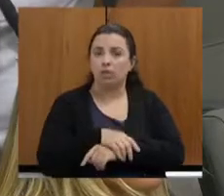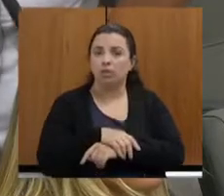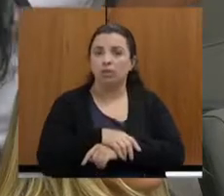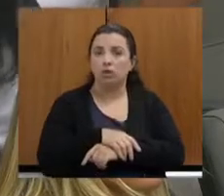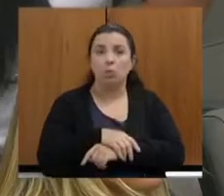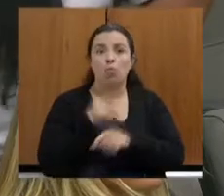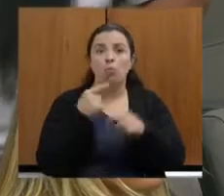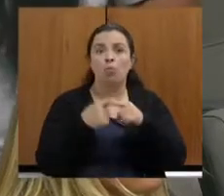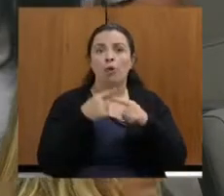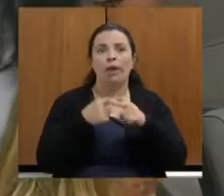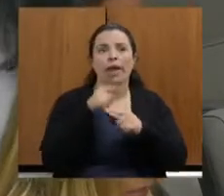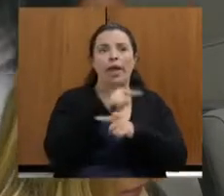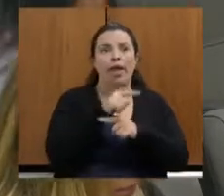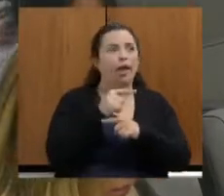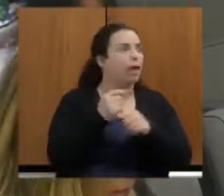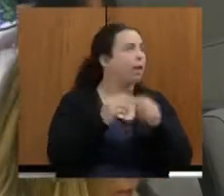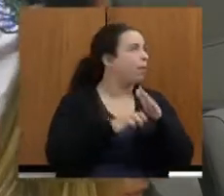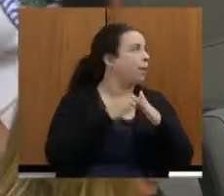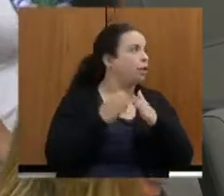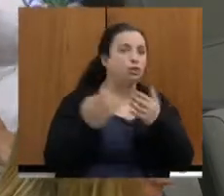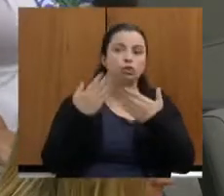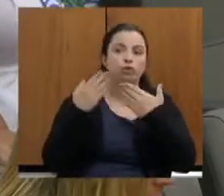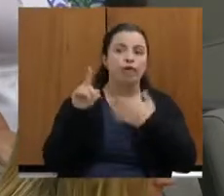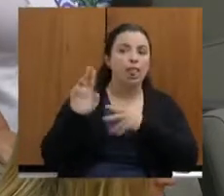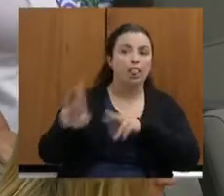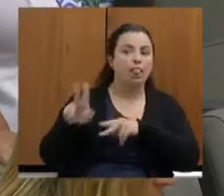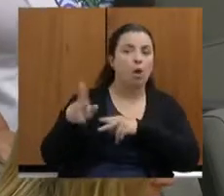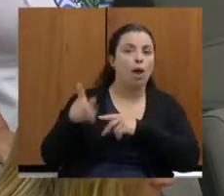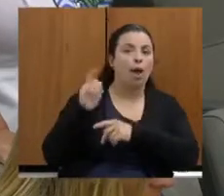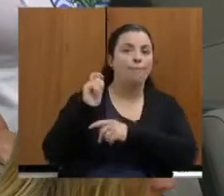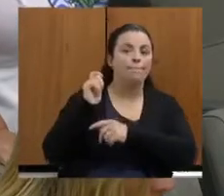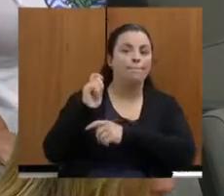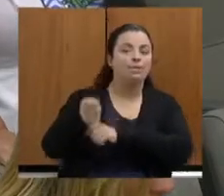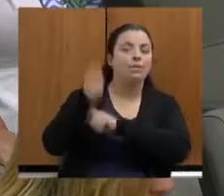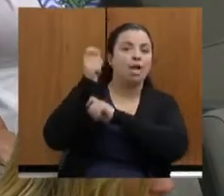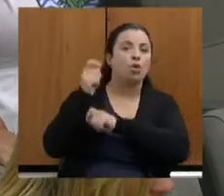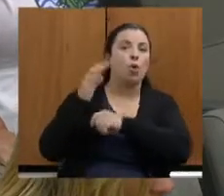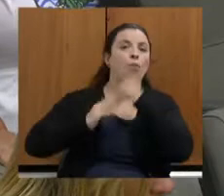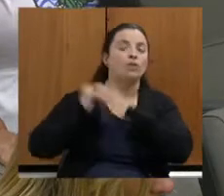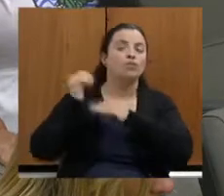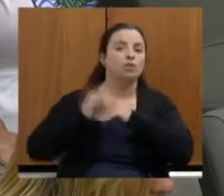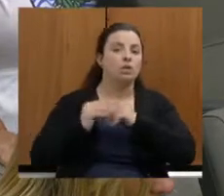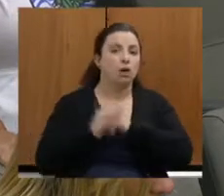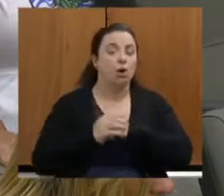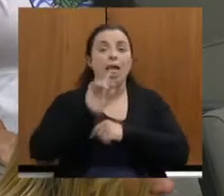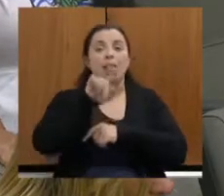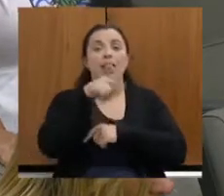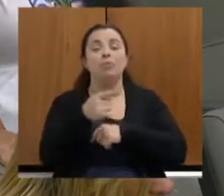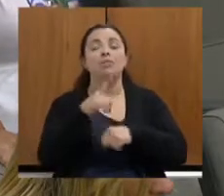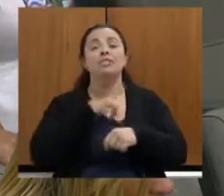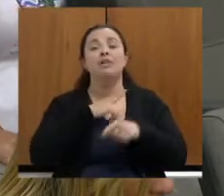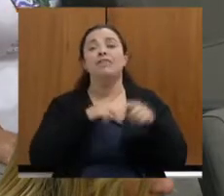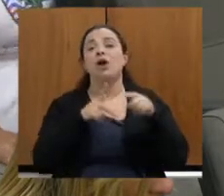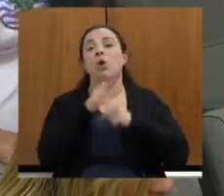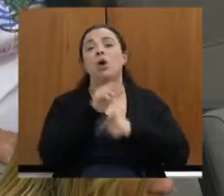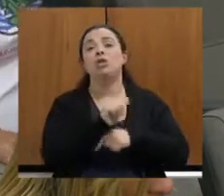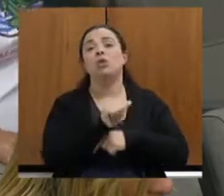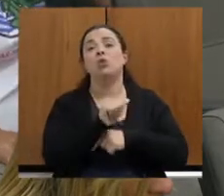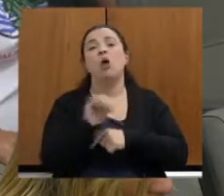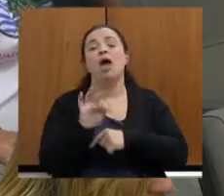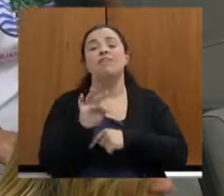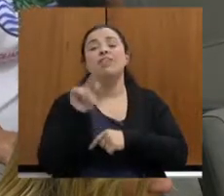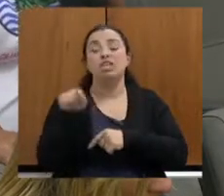era pescador profissional e depois teve o corte do Afe alegando que tinha pessoas é pescadores